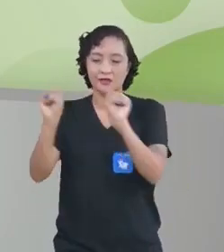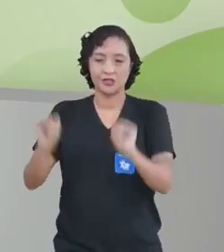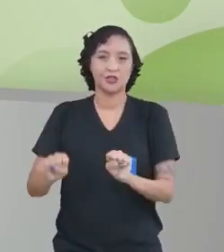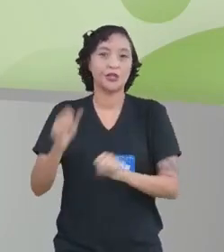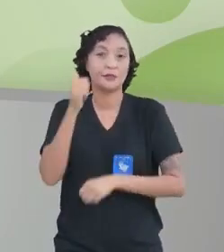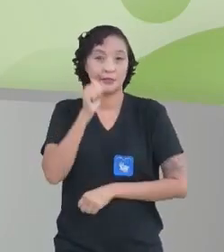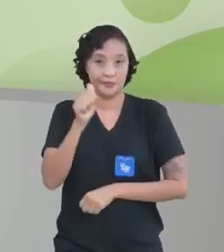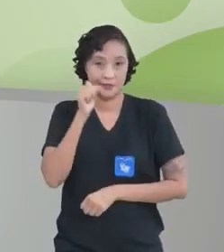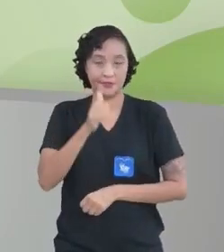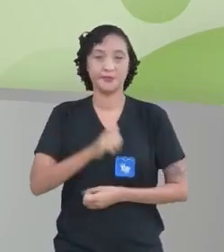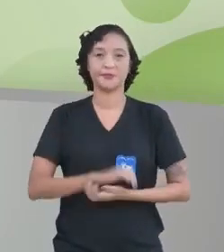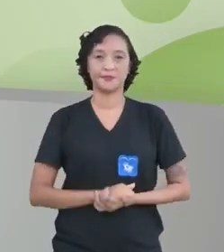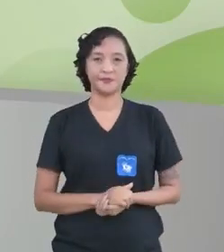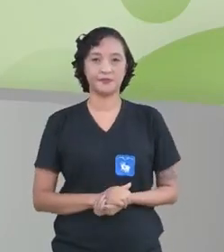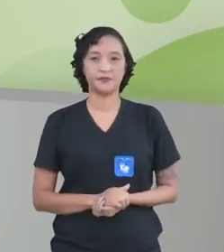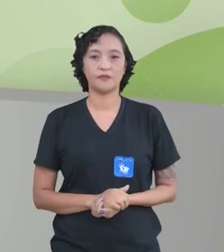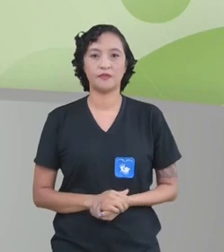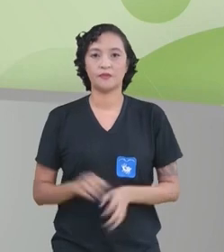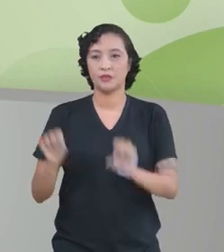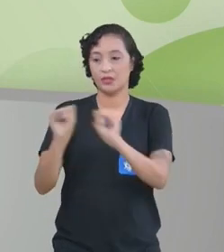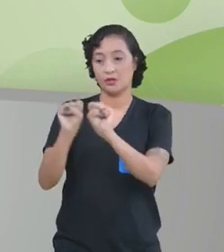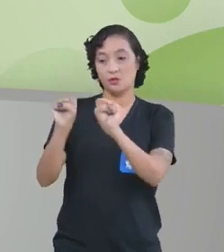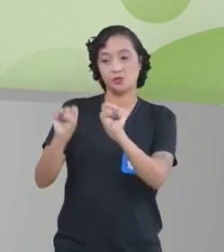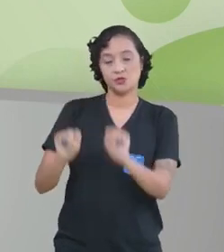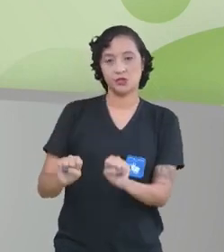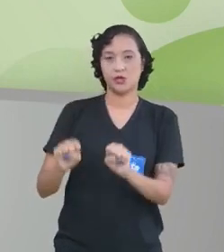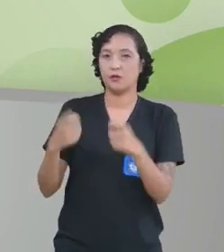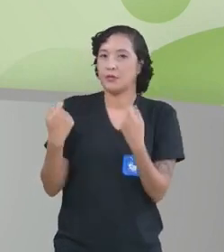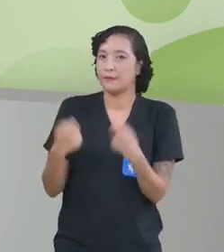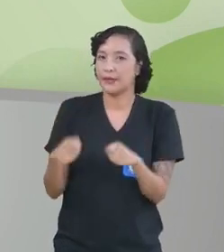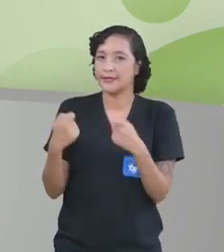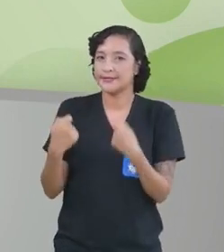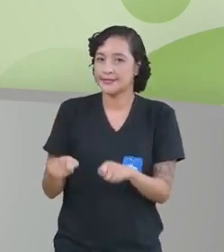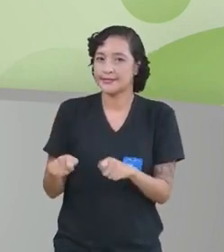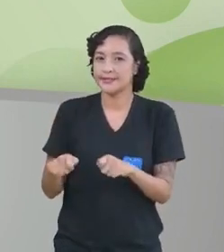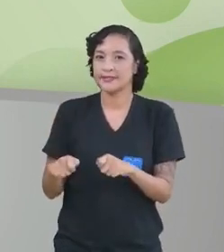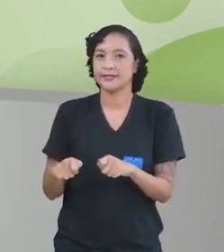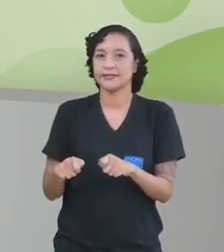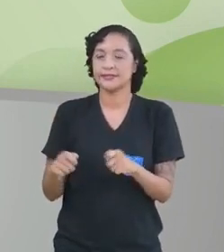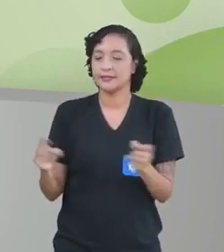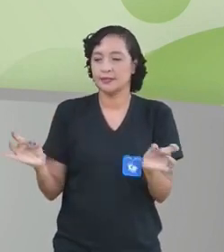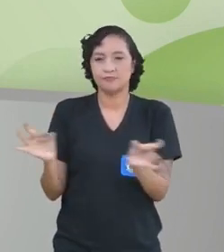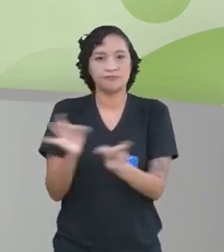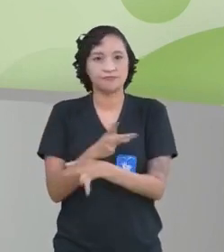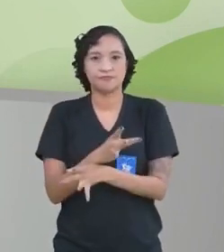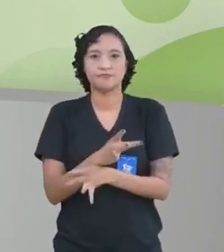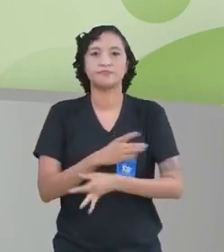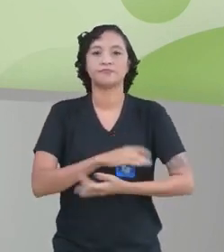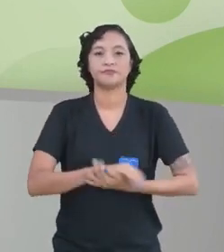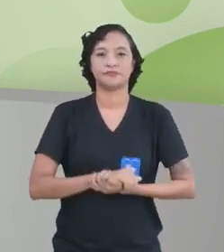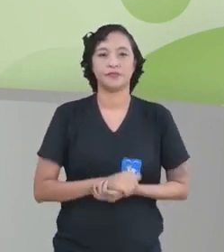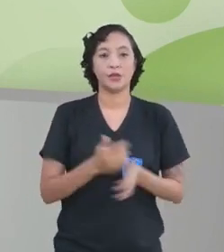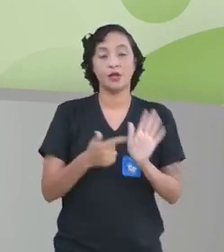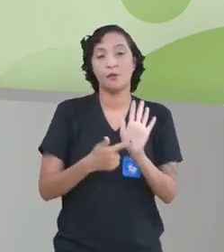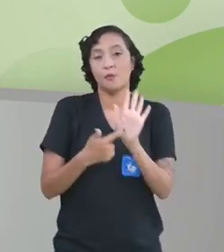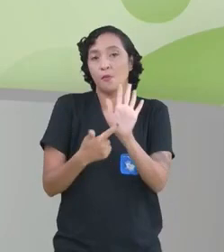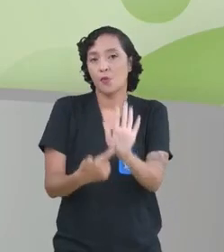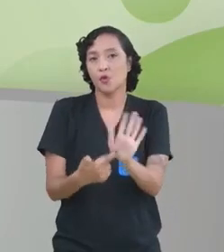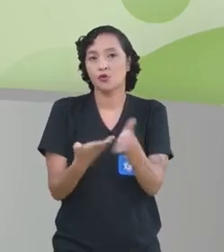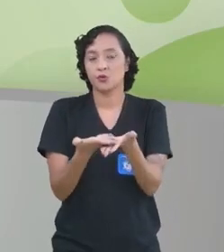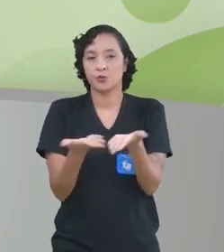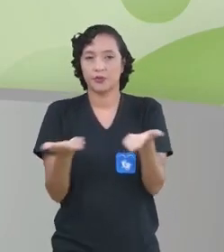meninas. E esse sistema precisa estar muito bem funcionando. Aí eu mostro para vocês